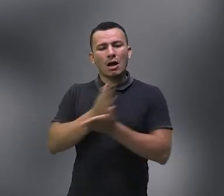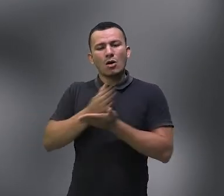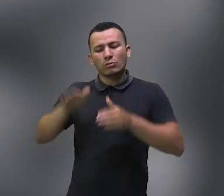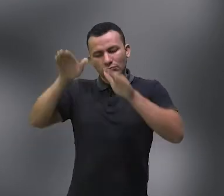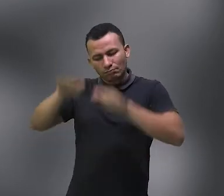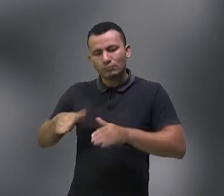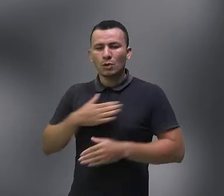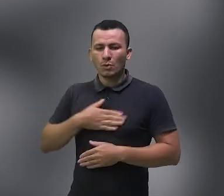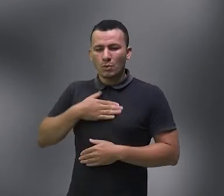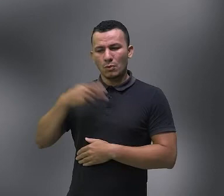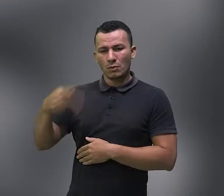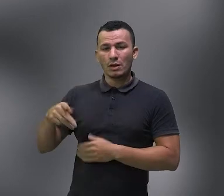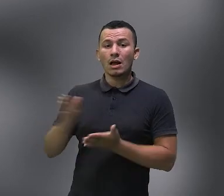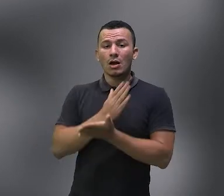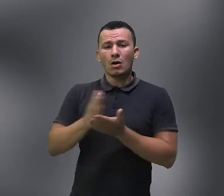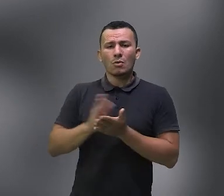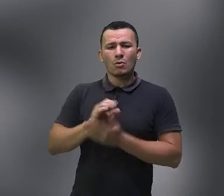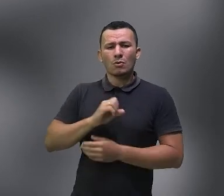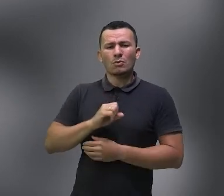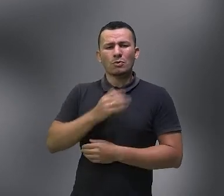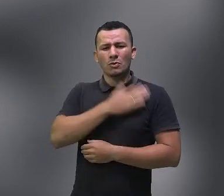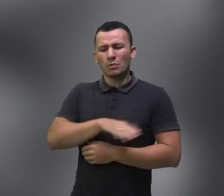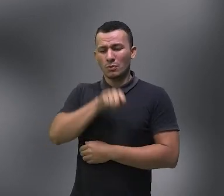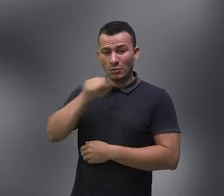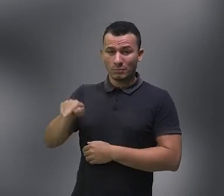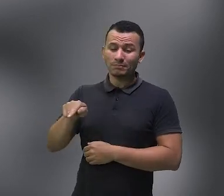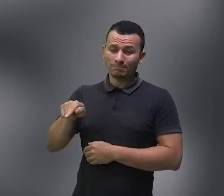odiado por muitos.